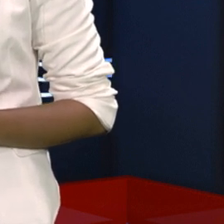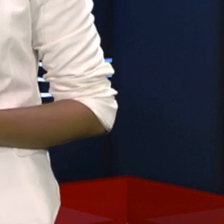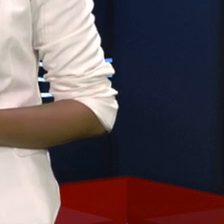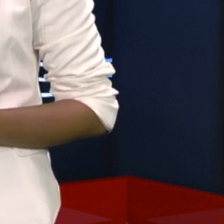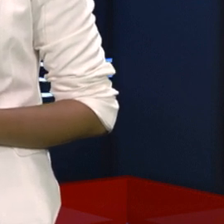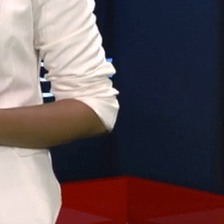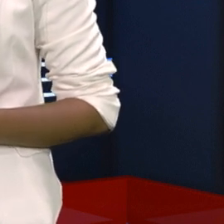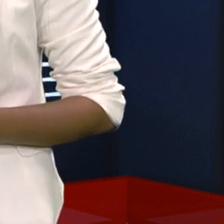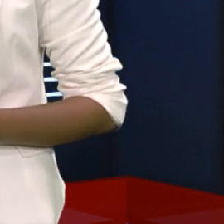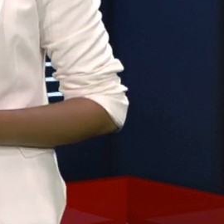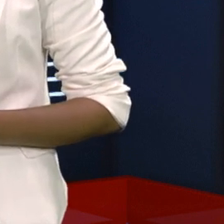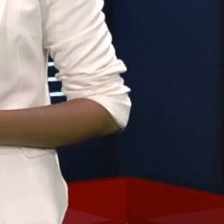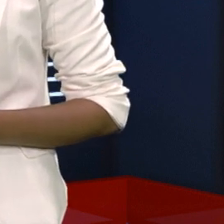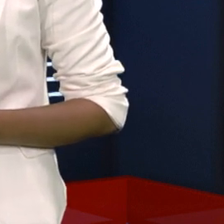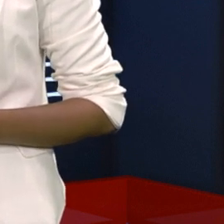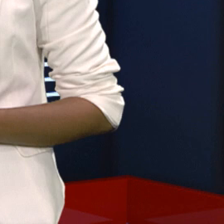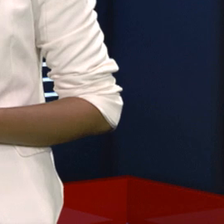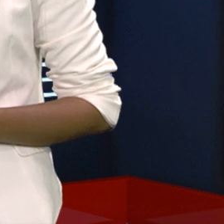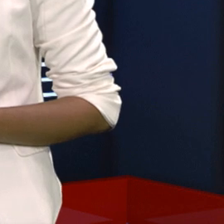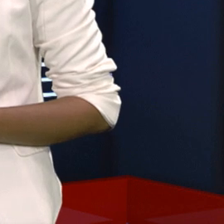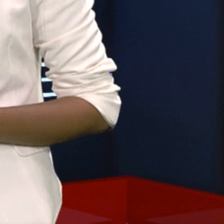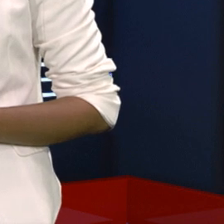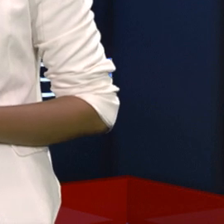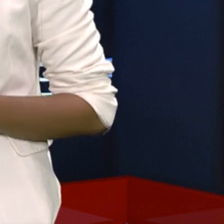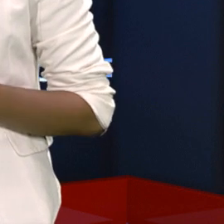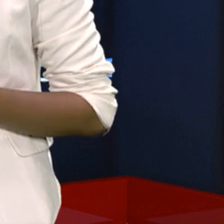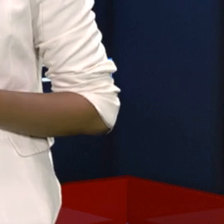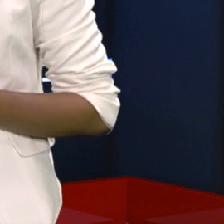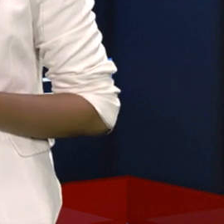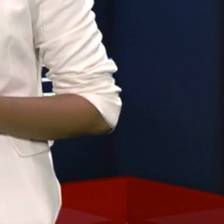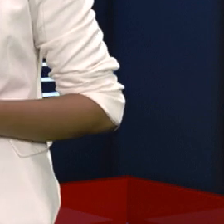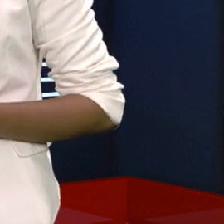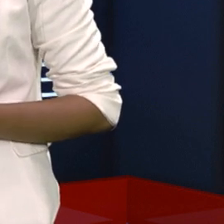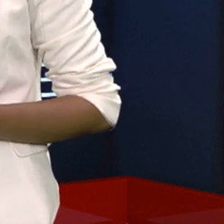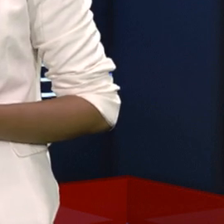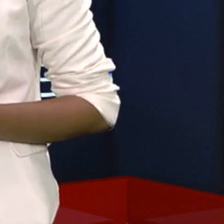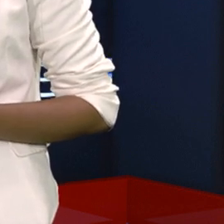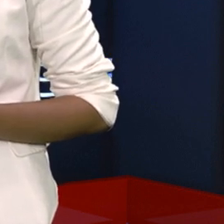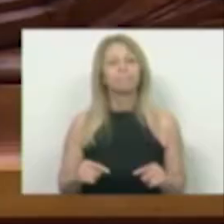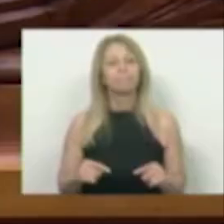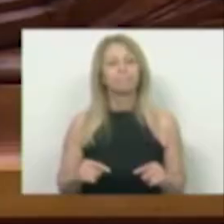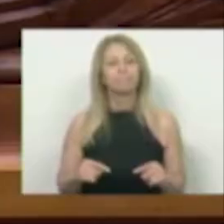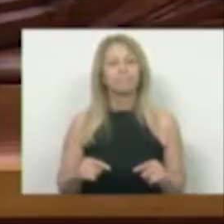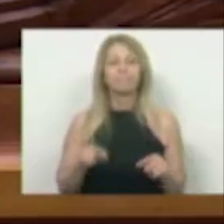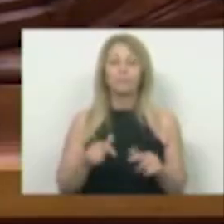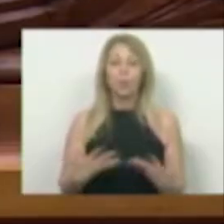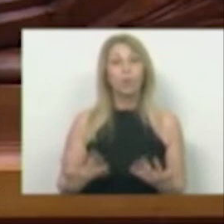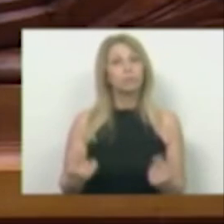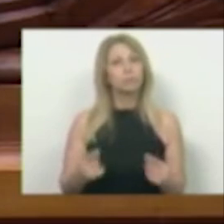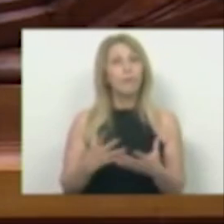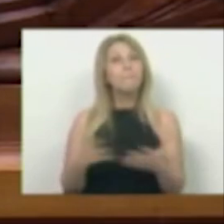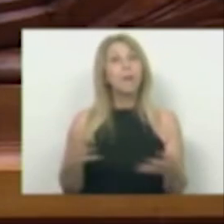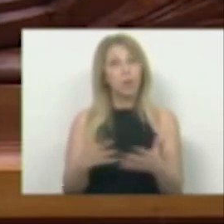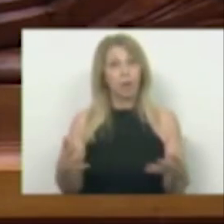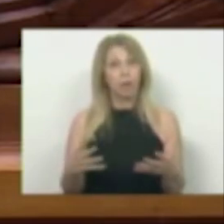estruturais do país. Acentuou que o Executivo atua sem procurar alimentar divisões. Temos hoje uma maioria